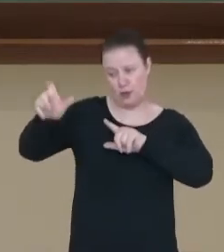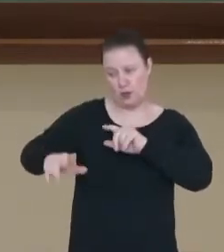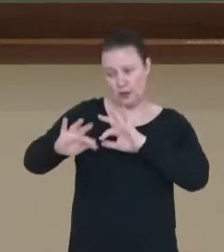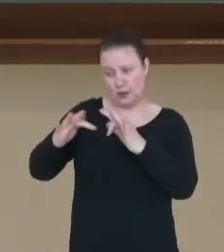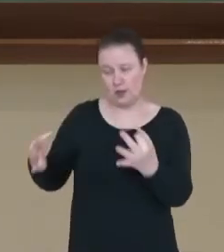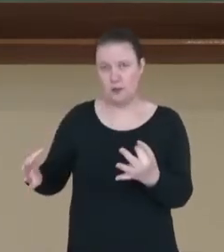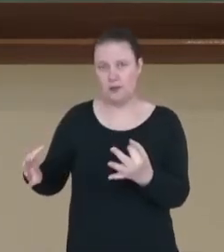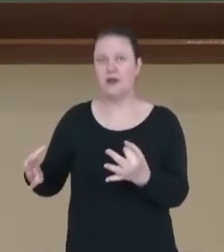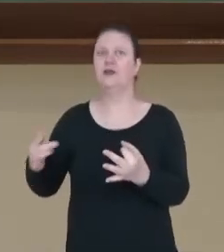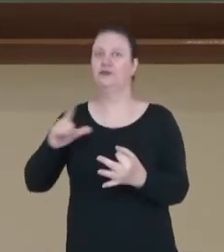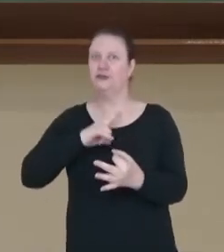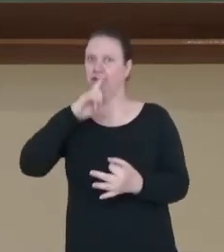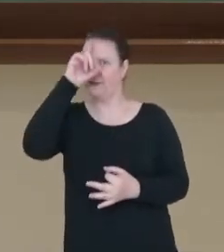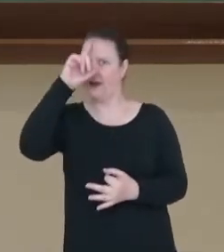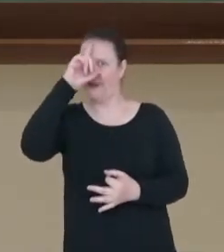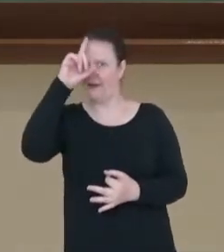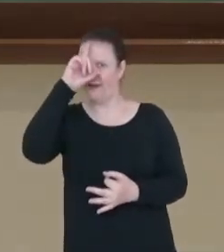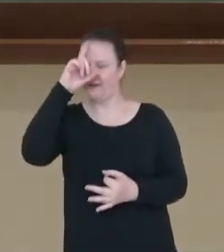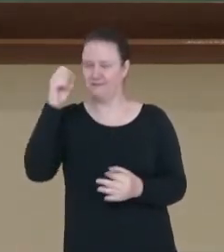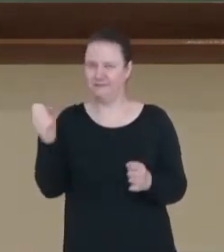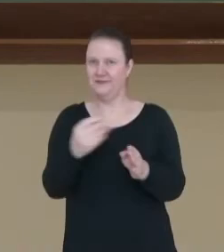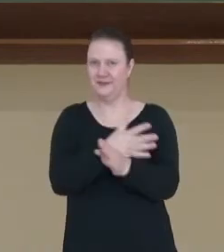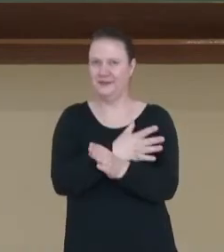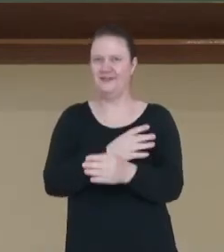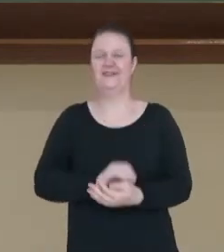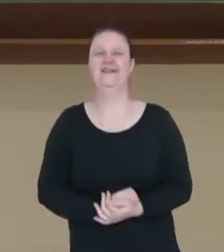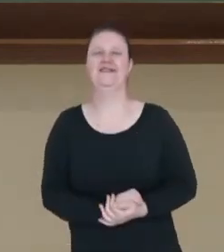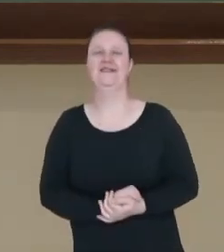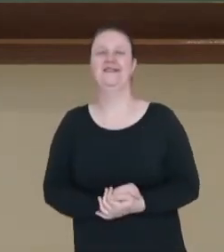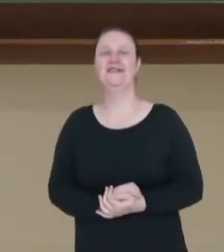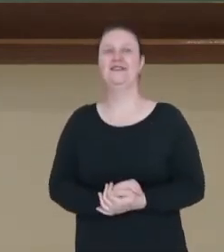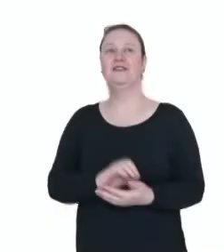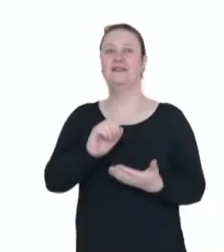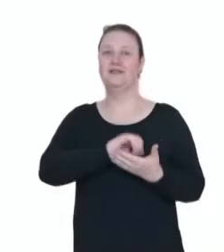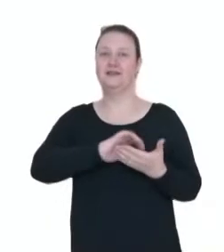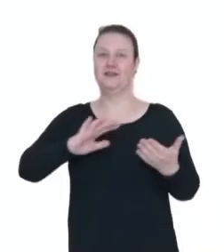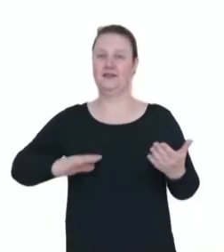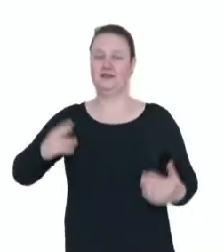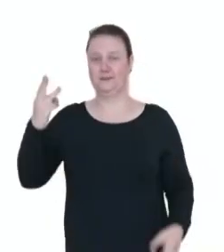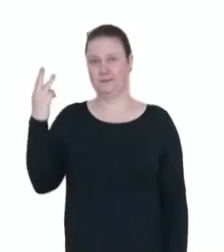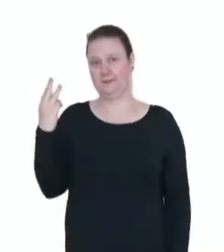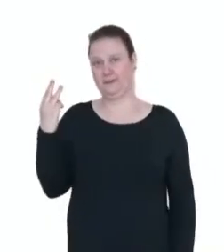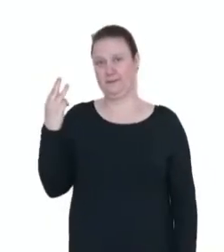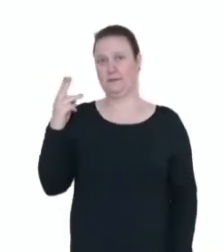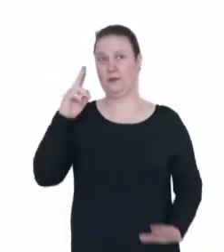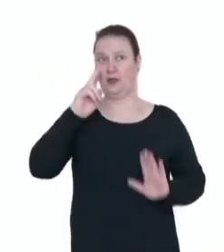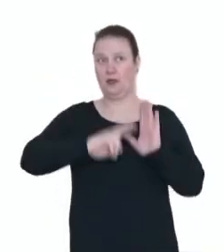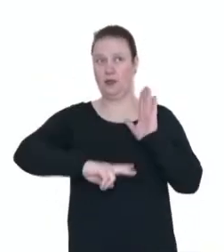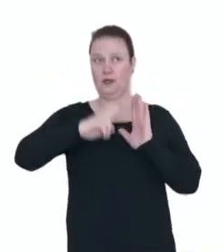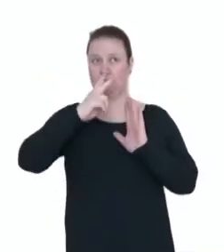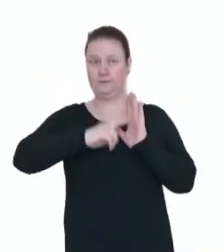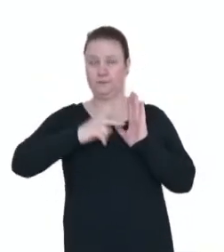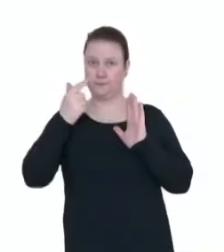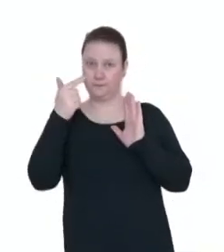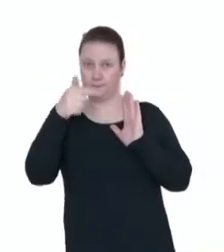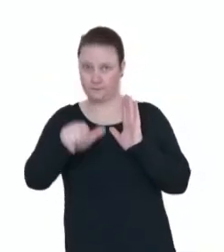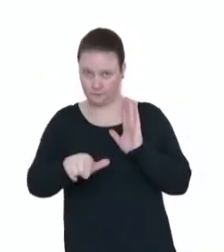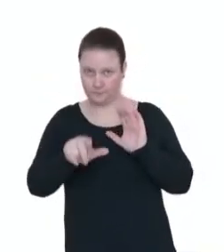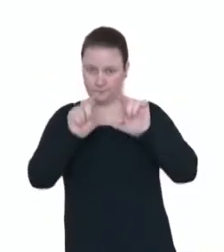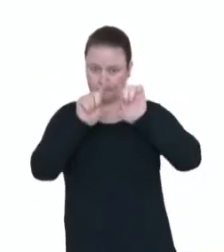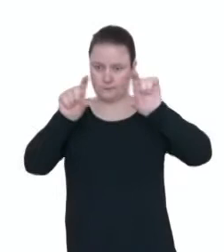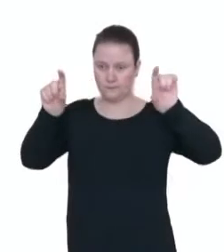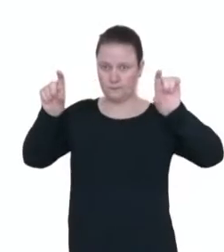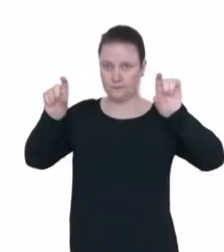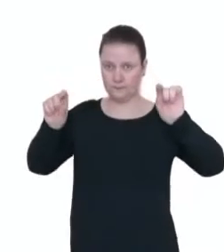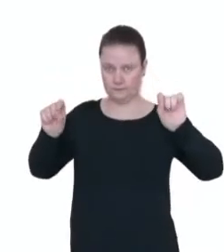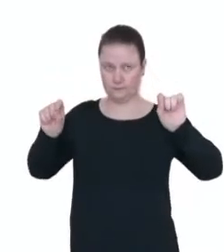Invenções. Seguimos com a atividade 3 e a proposta é reler esta frase retirada do texto. Então,